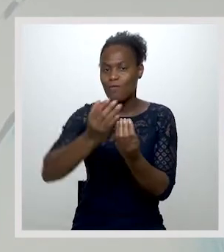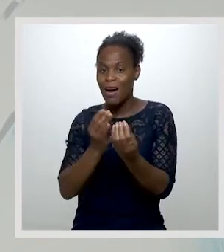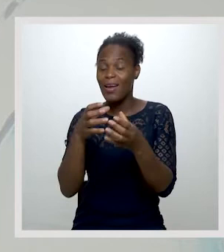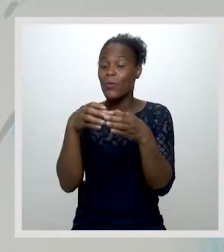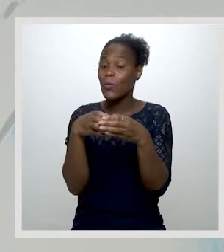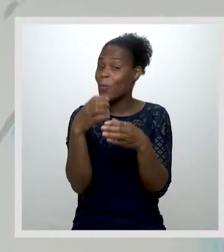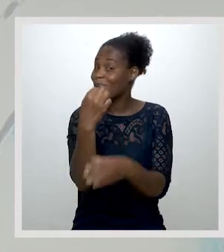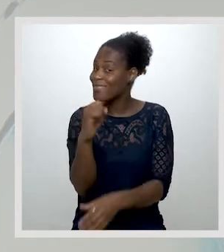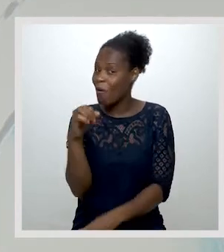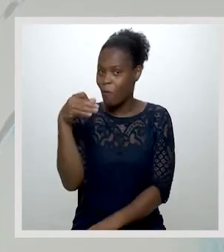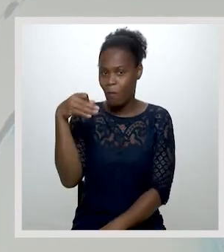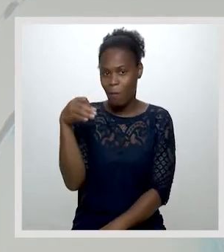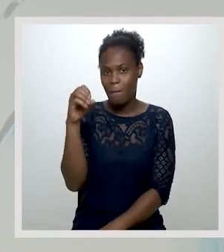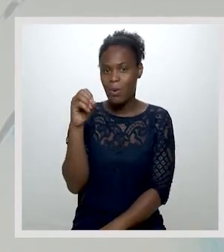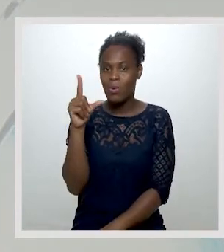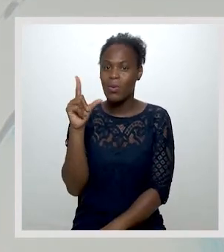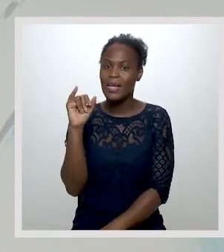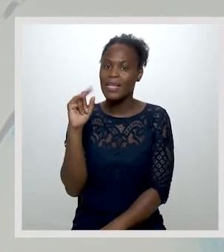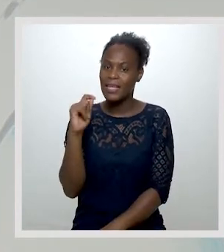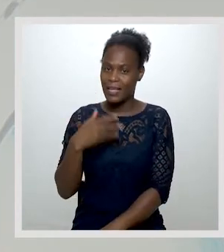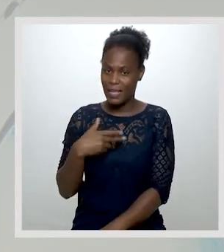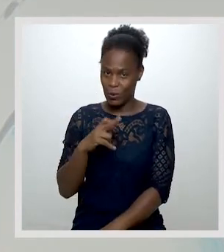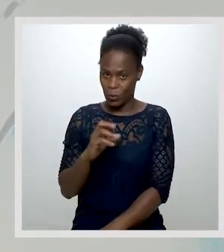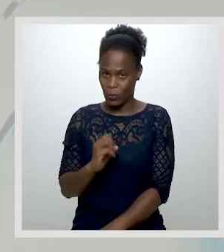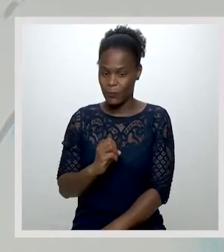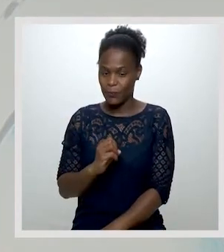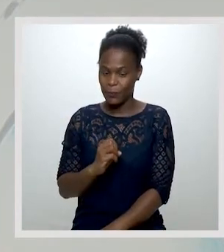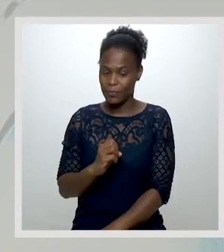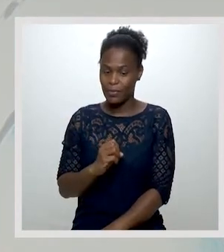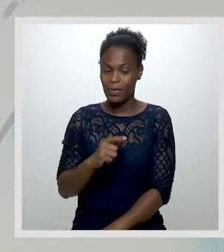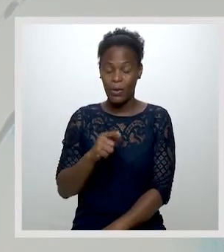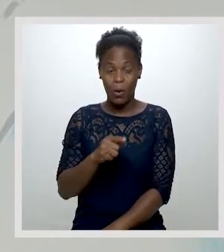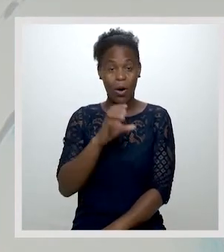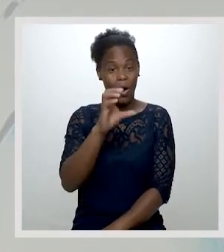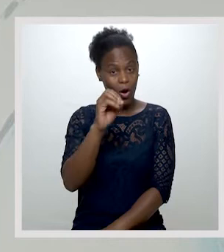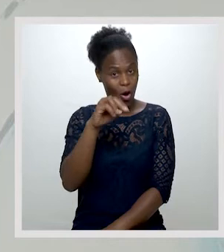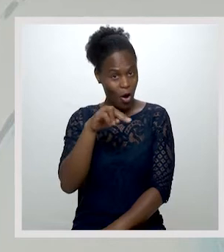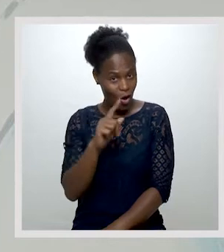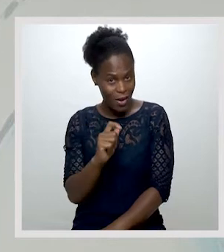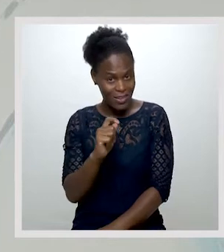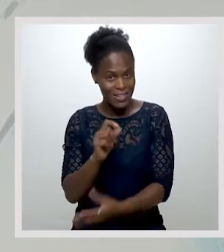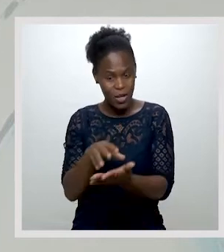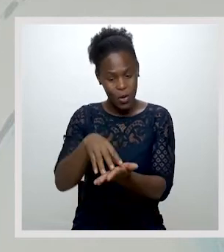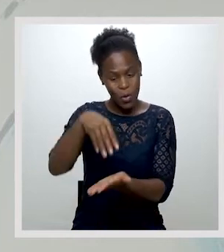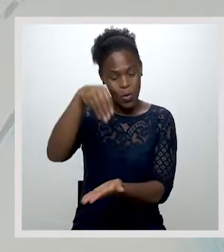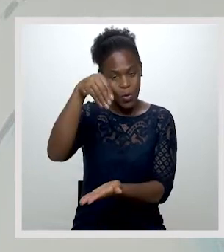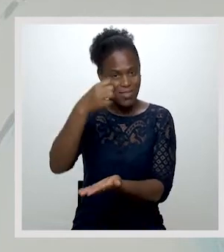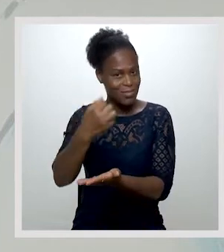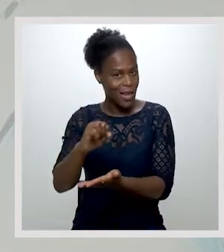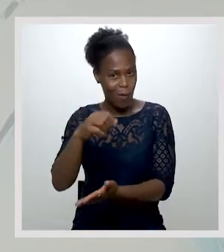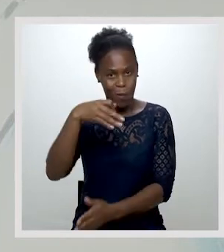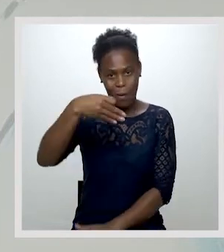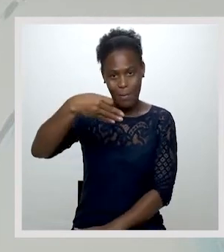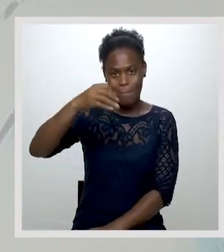não poliedros. Então, neste caso, o cone é um não